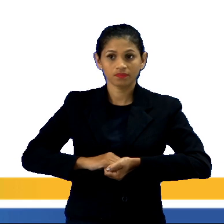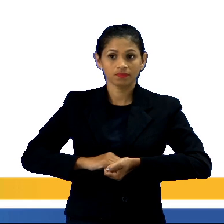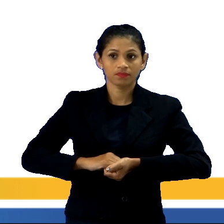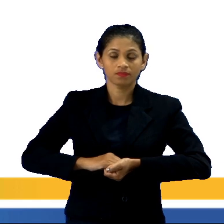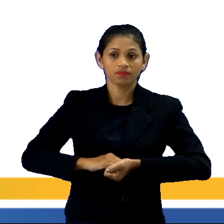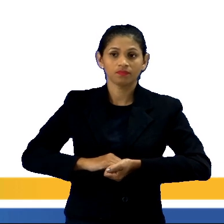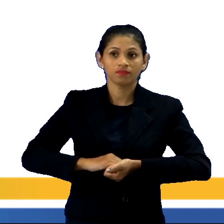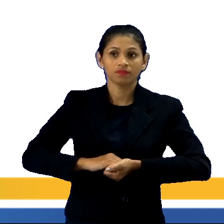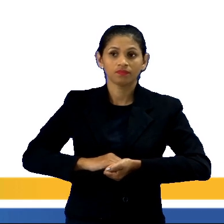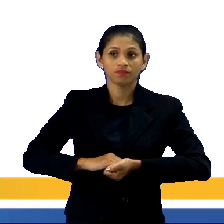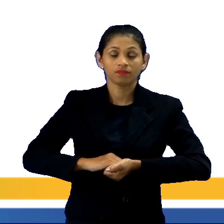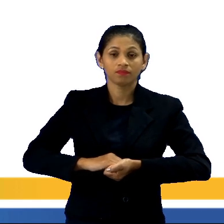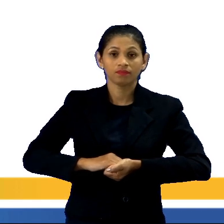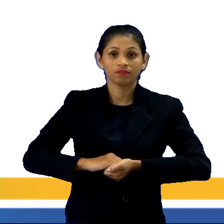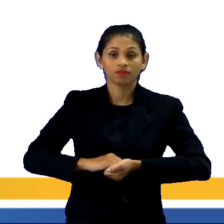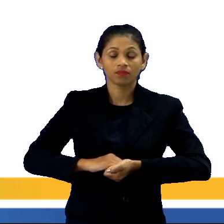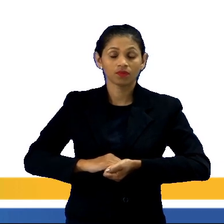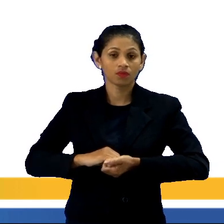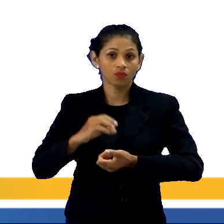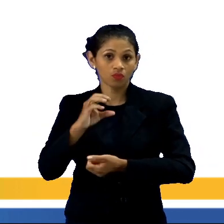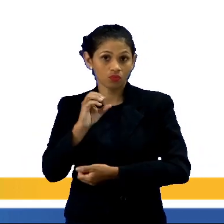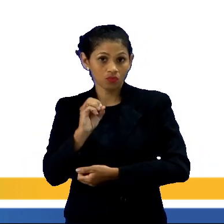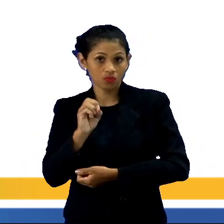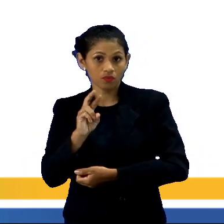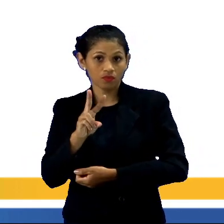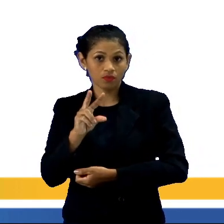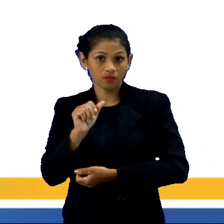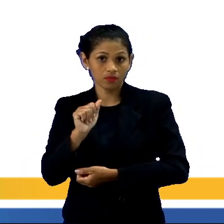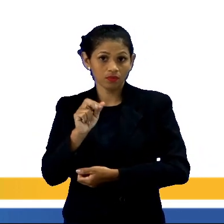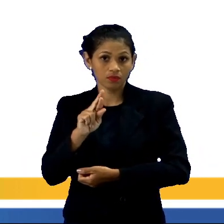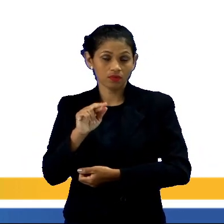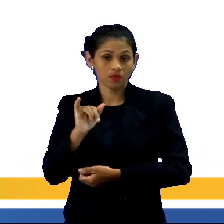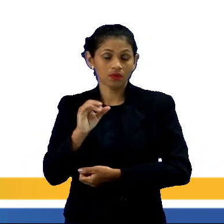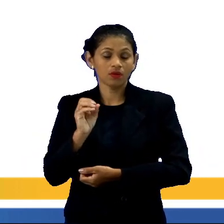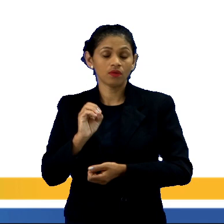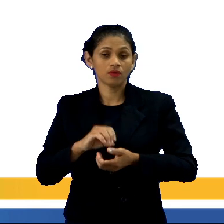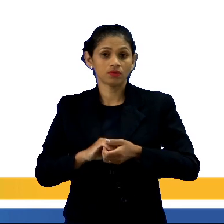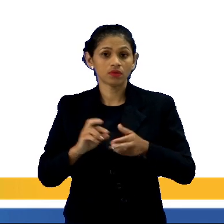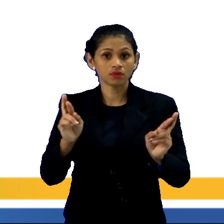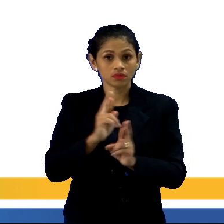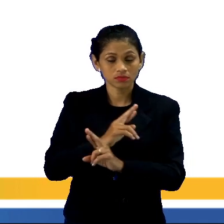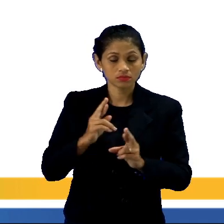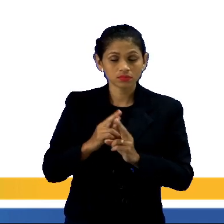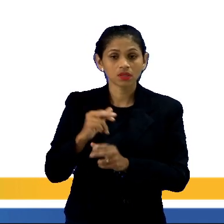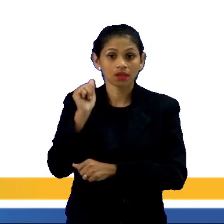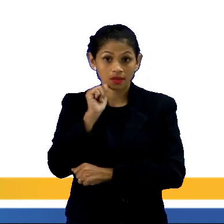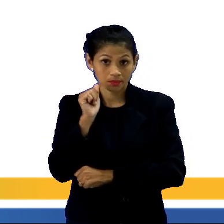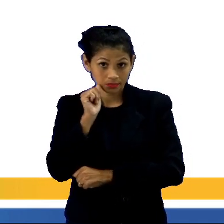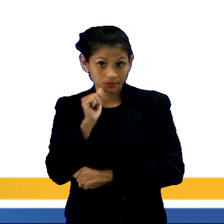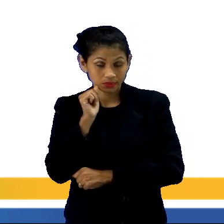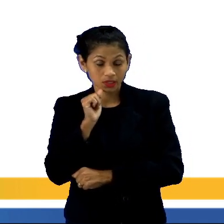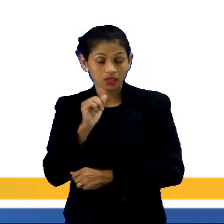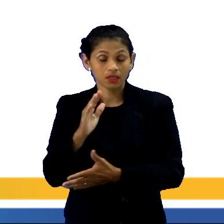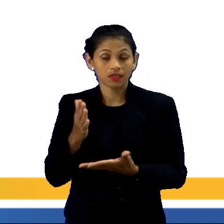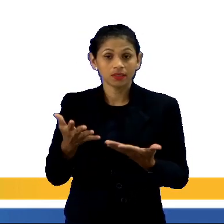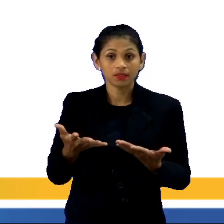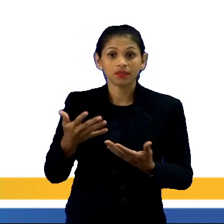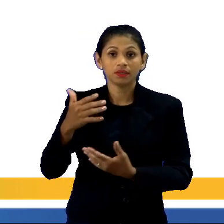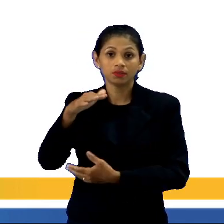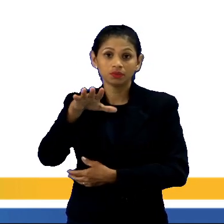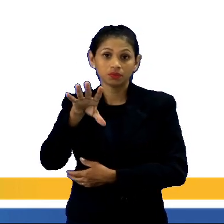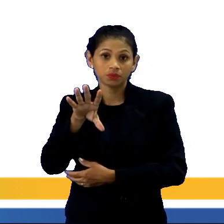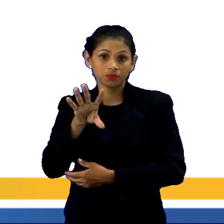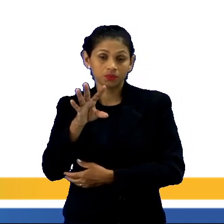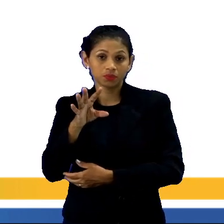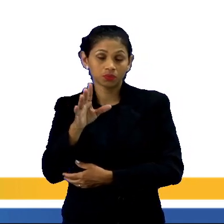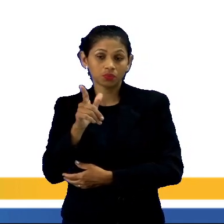ovário e o testículo. No caso, o ovário, lembra que está relacionado aí às mulheres e o testículo já vai estar relacionado aos